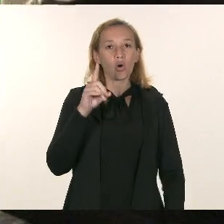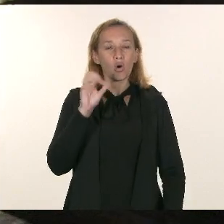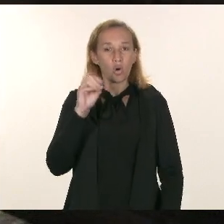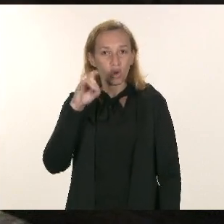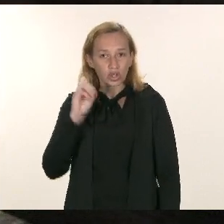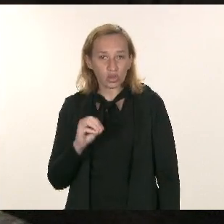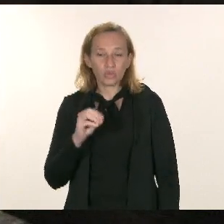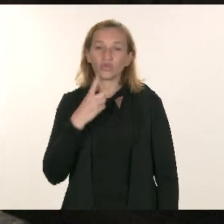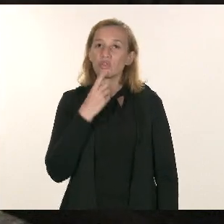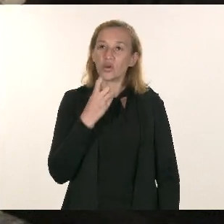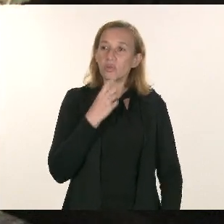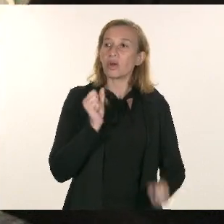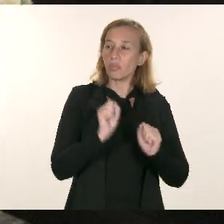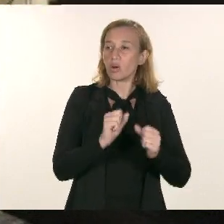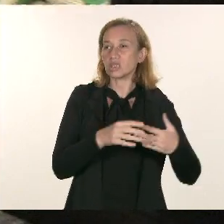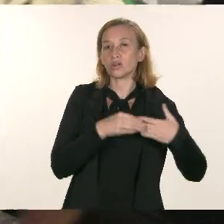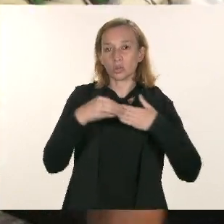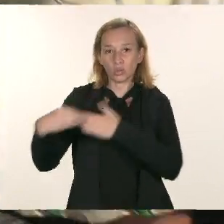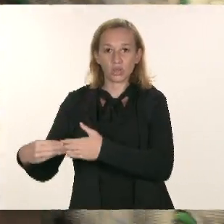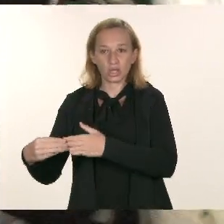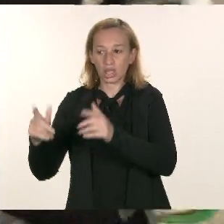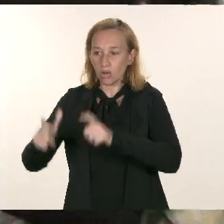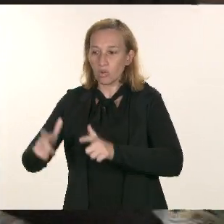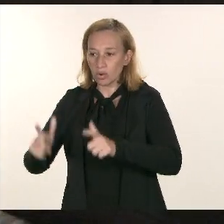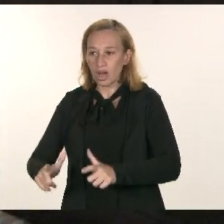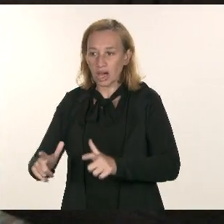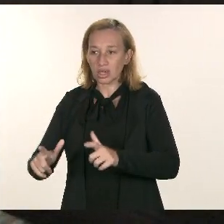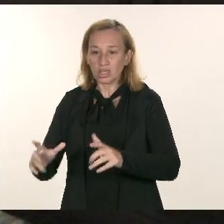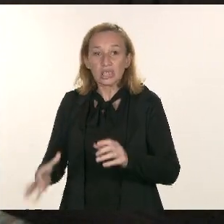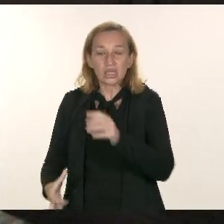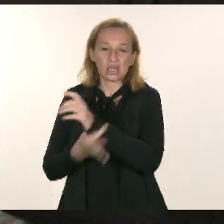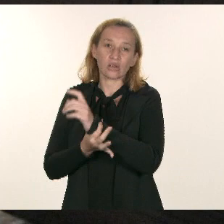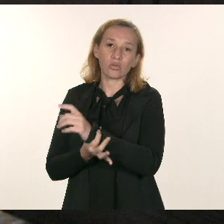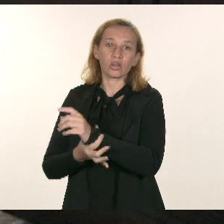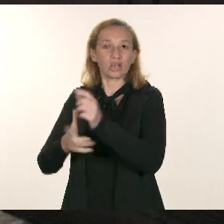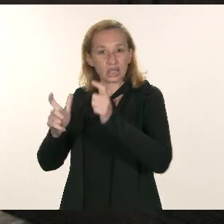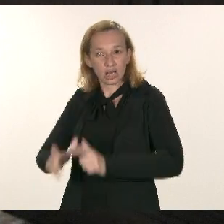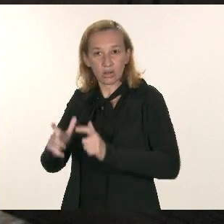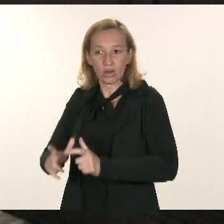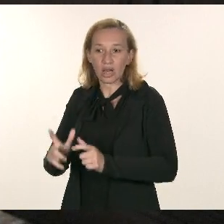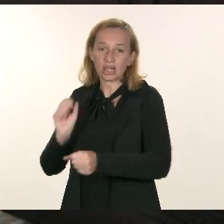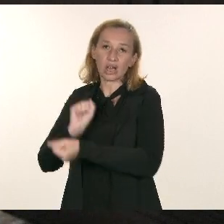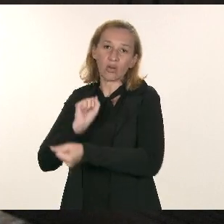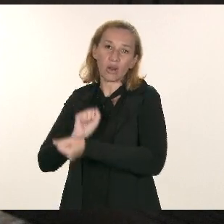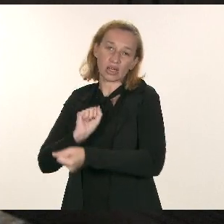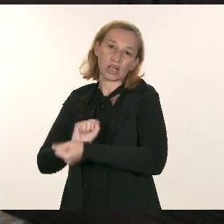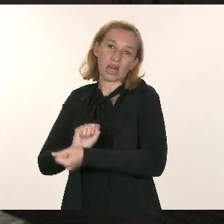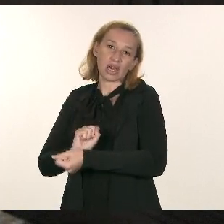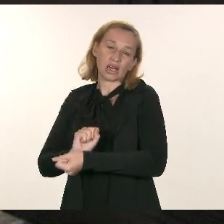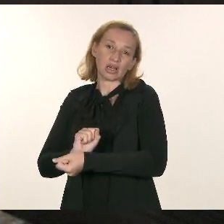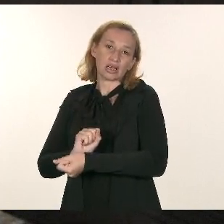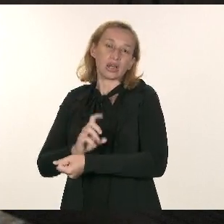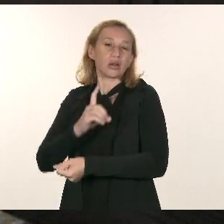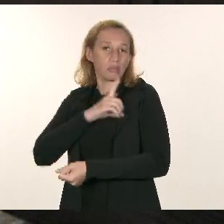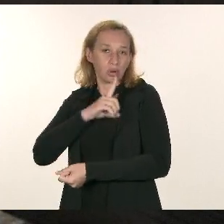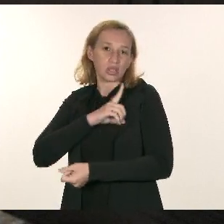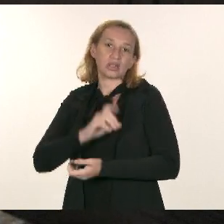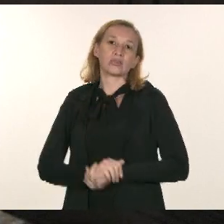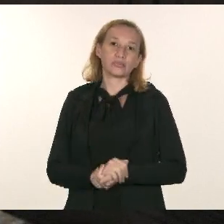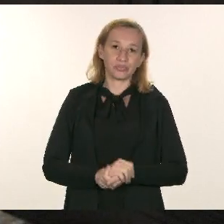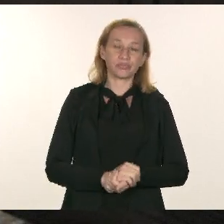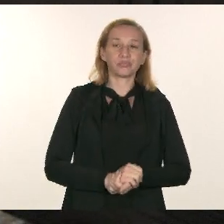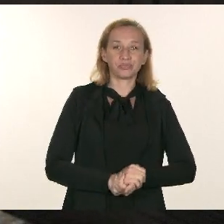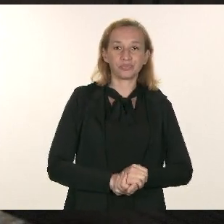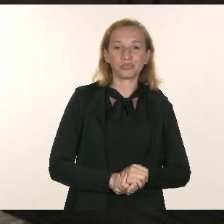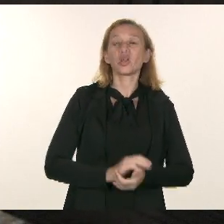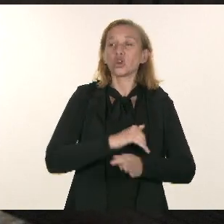possa, sempre que possível, ser conduzida a um espaço reservado naquele estabelecimento até aguardar a chegada da autoridade de segurança. Ou seja, todo